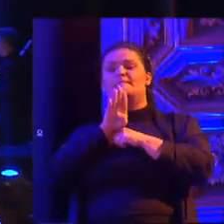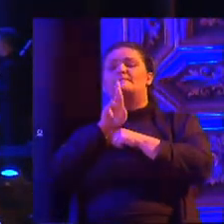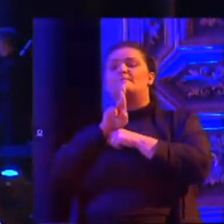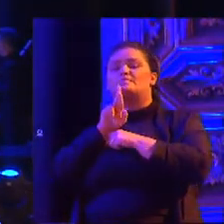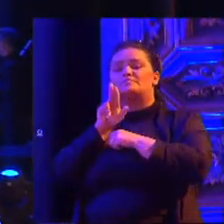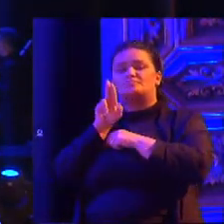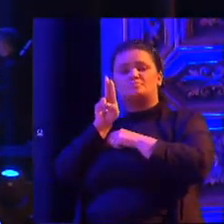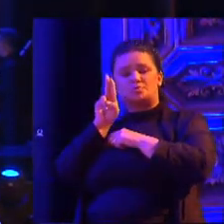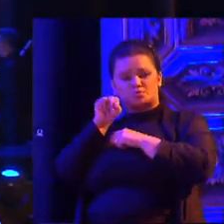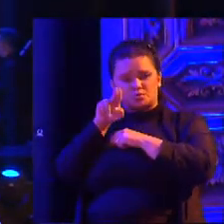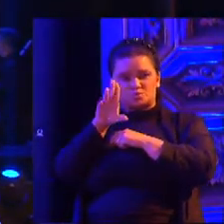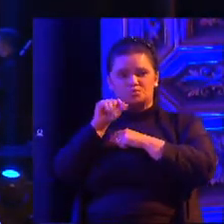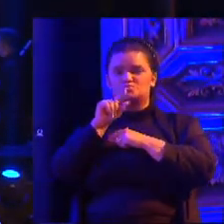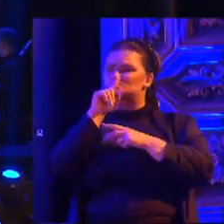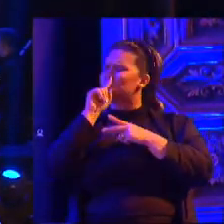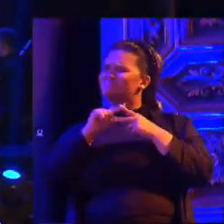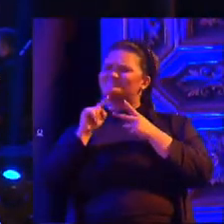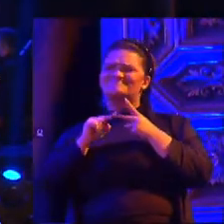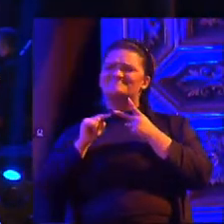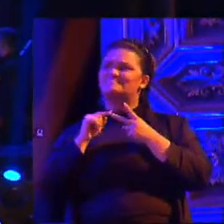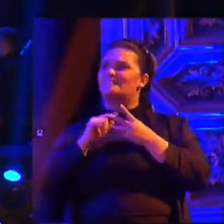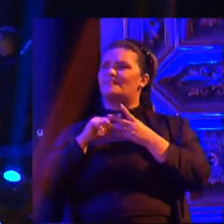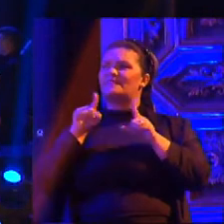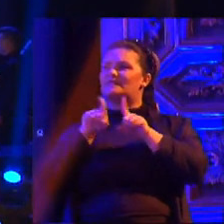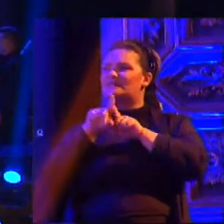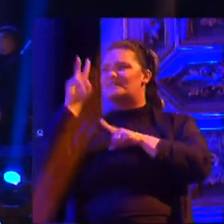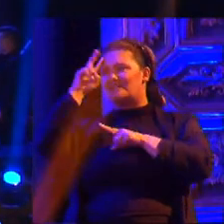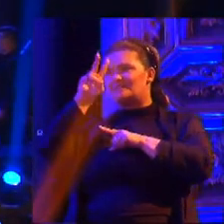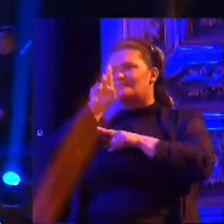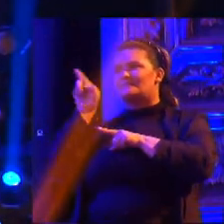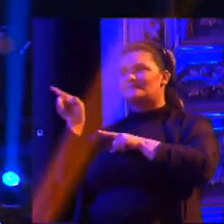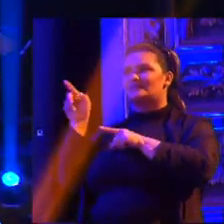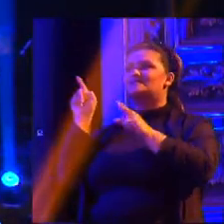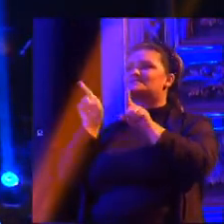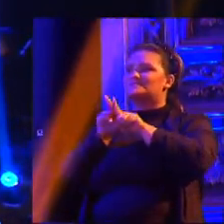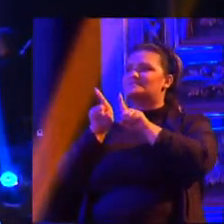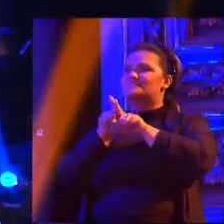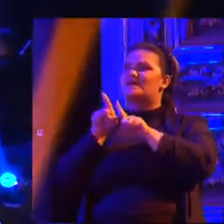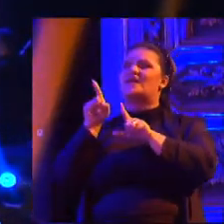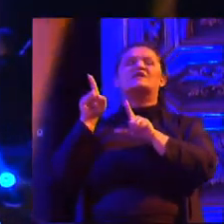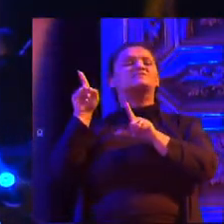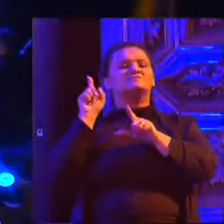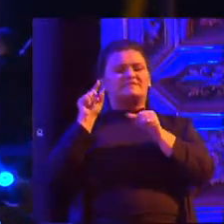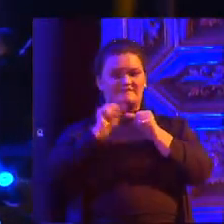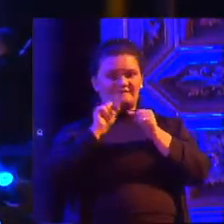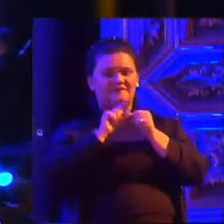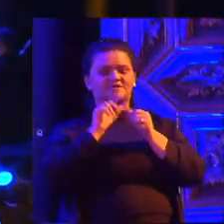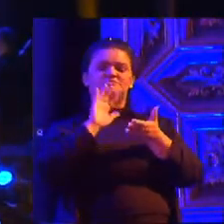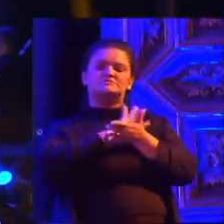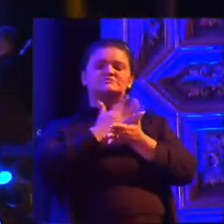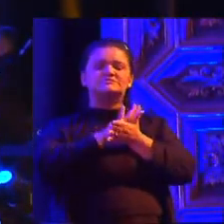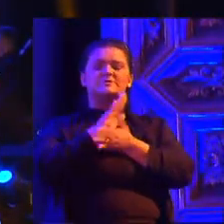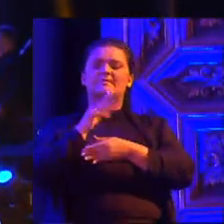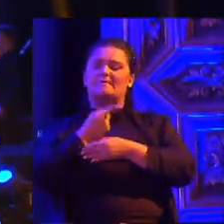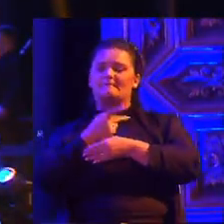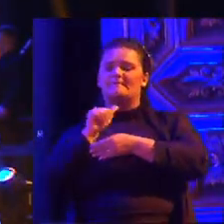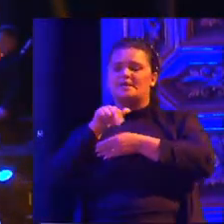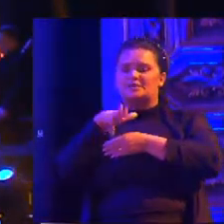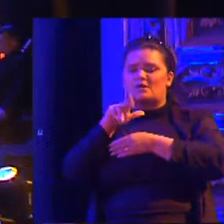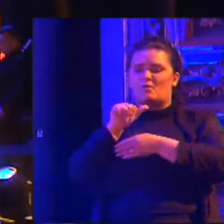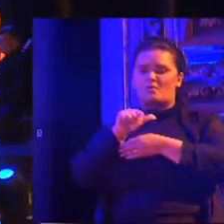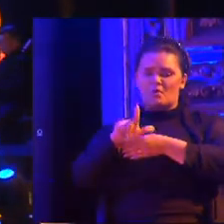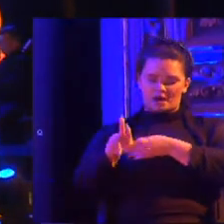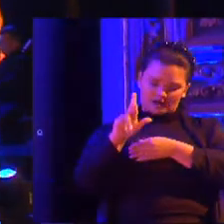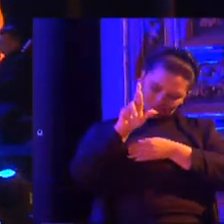Bruno Miranda. Sem lembrar de Marisa Black, que gravou no seu álbum Samba Parauara. Sem lembrar de todos os